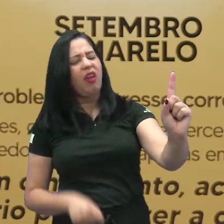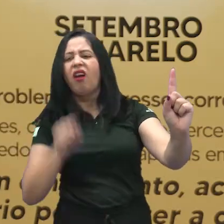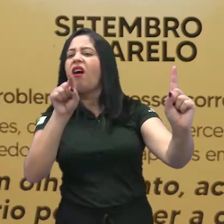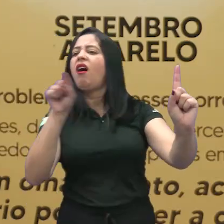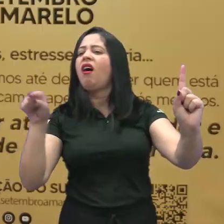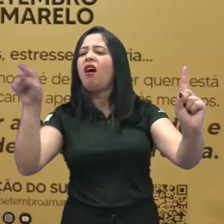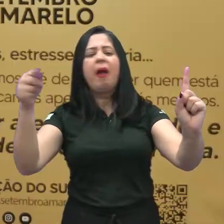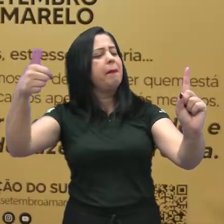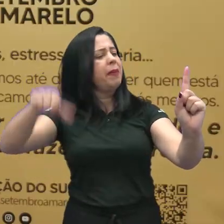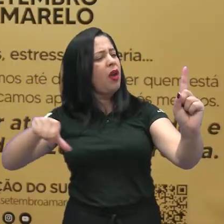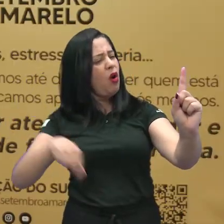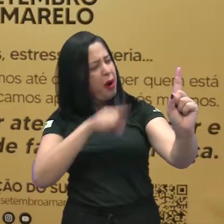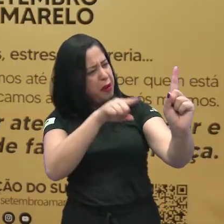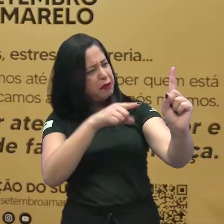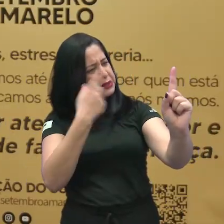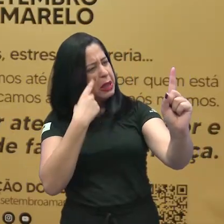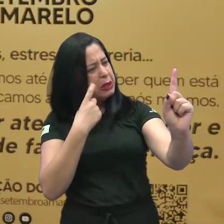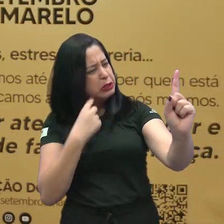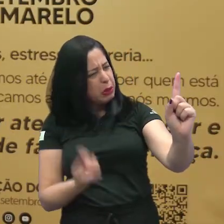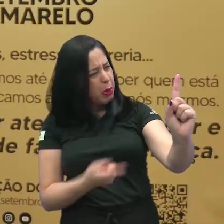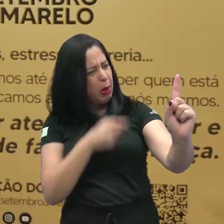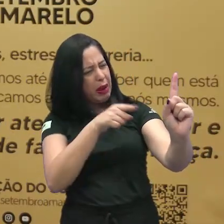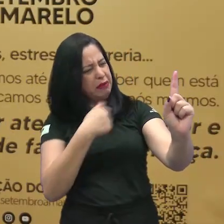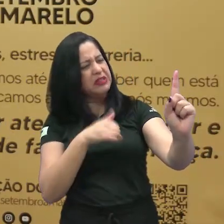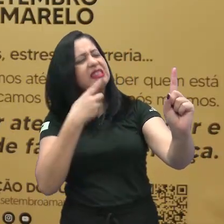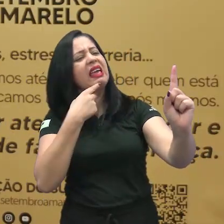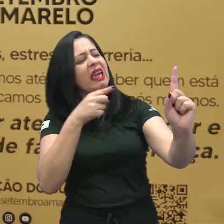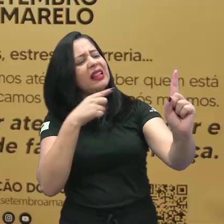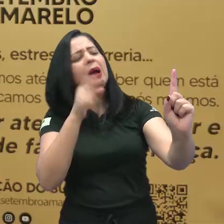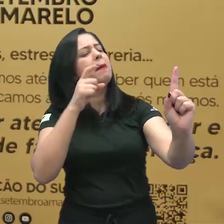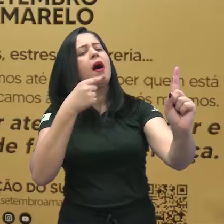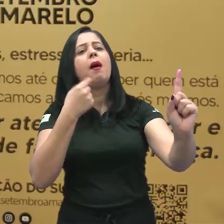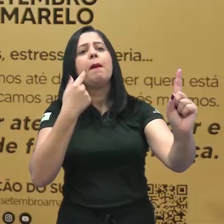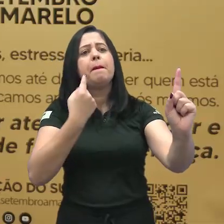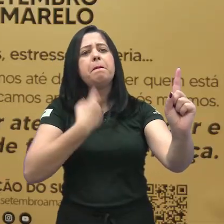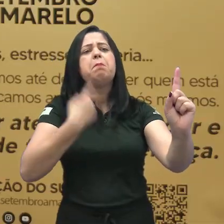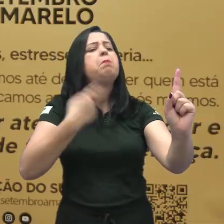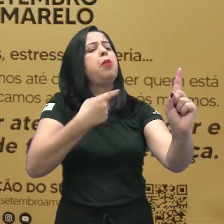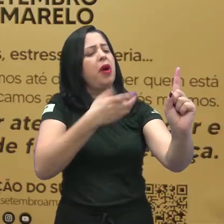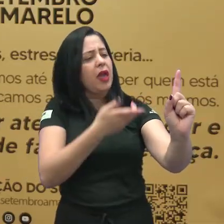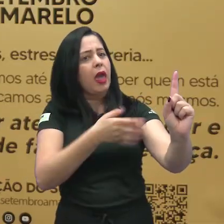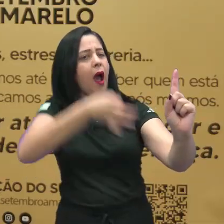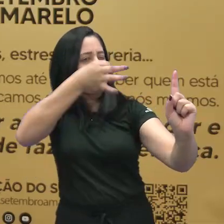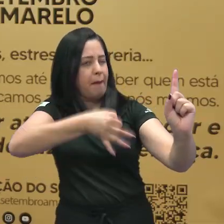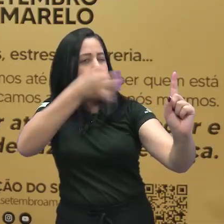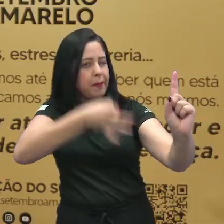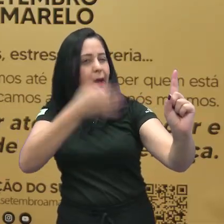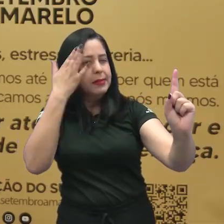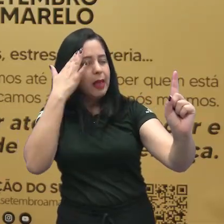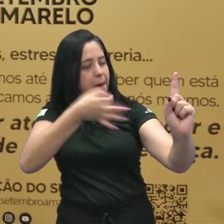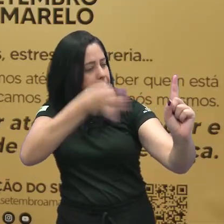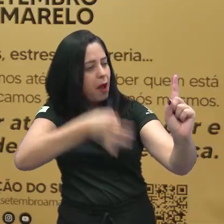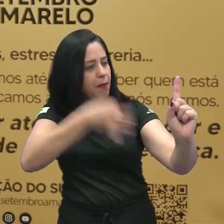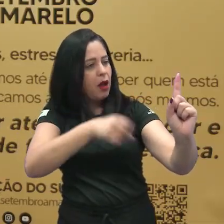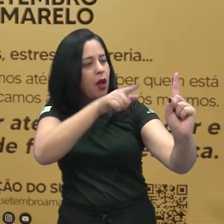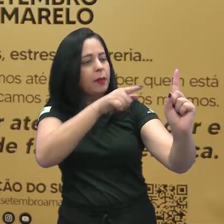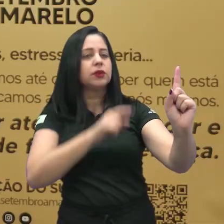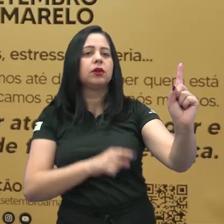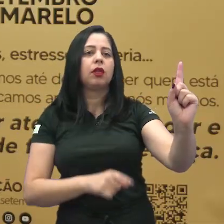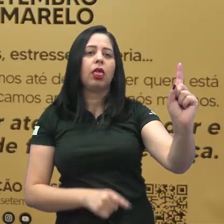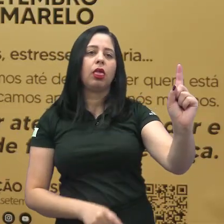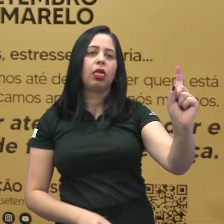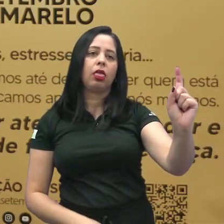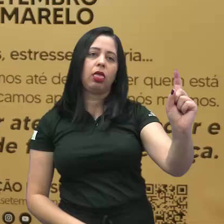está acolhendo. E o nosso apoio, ele envolve esse estado de presença ao lado da pessoa, né? E aí